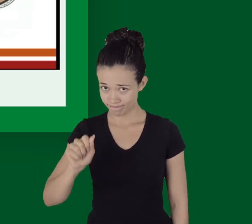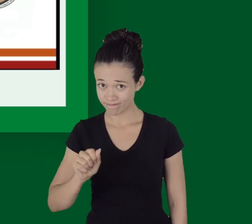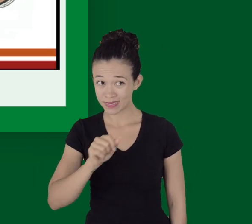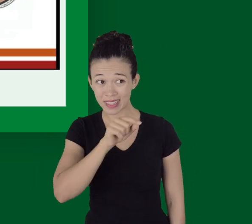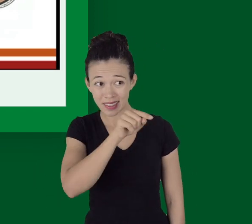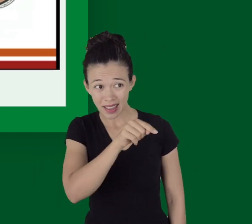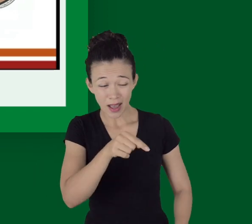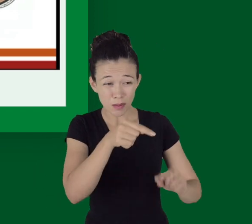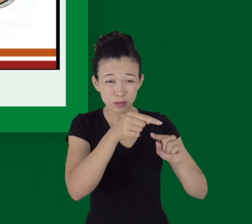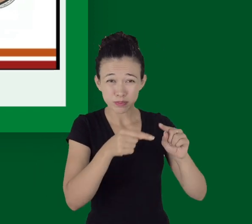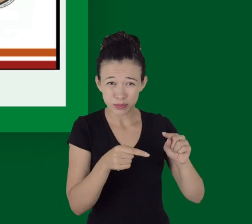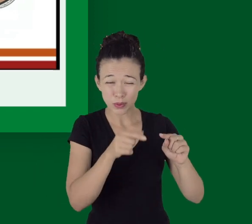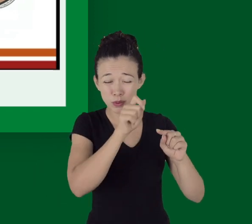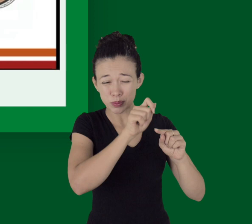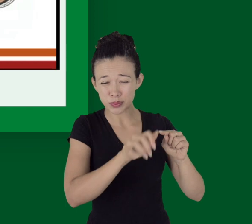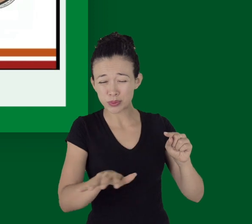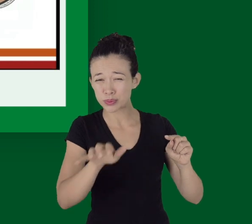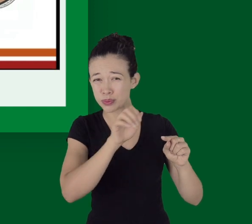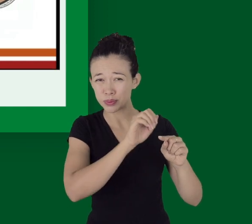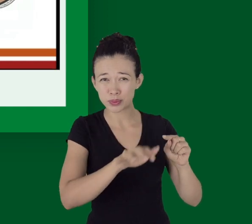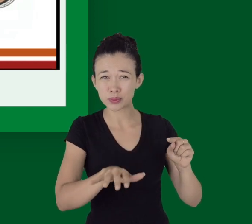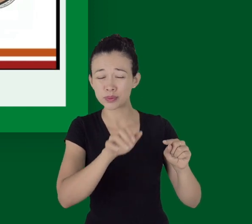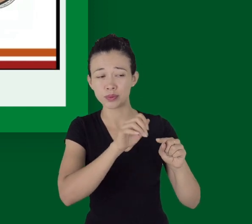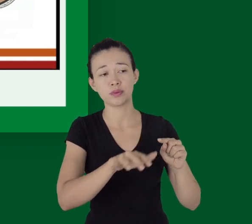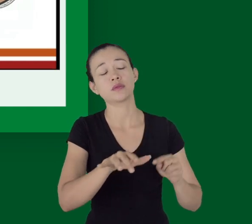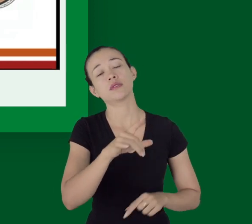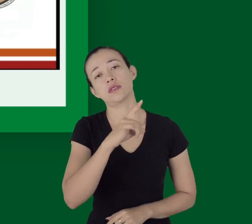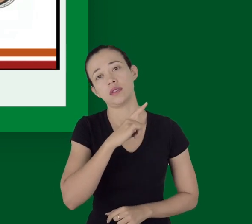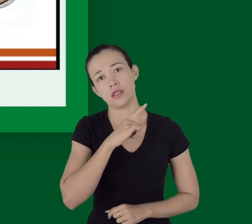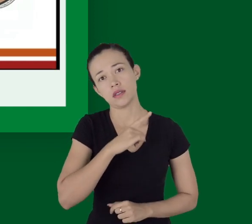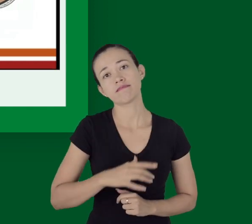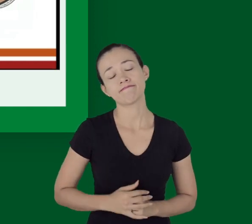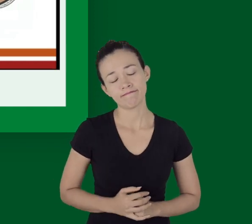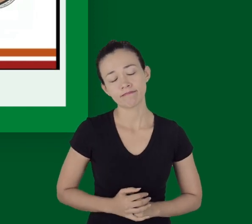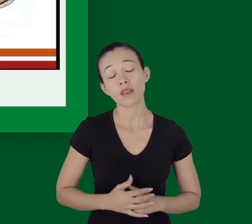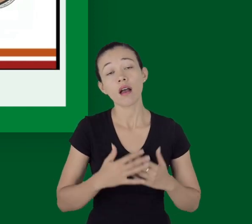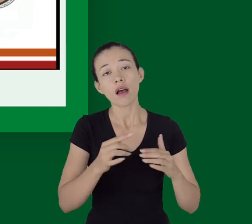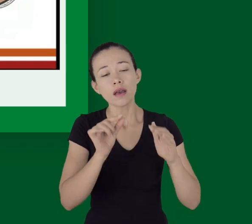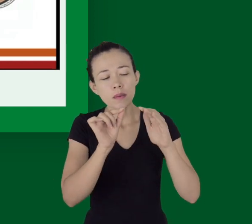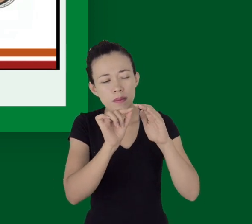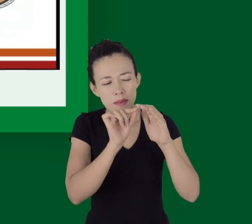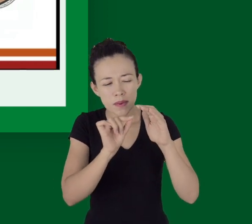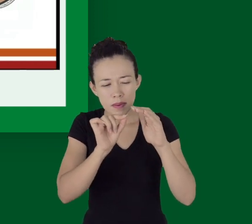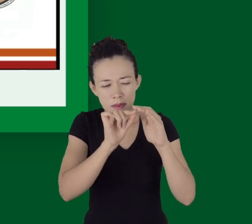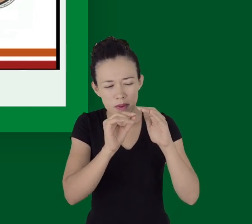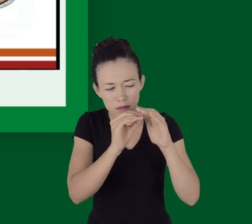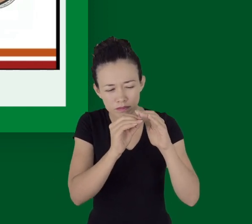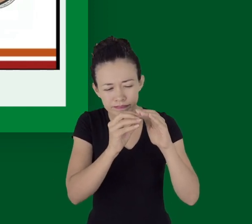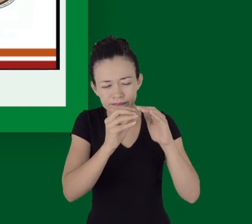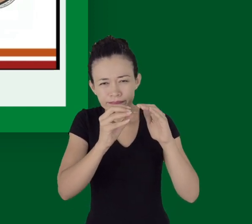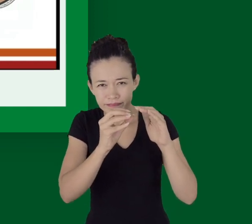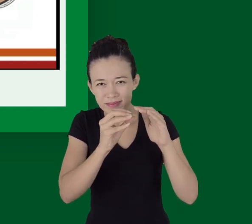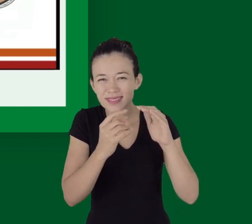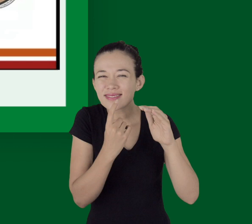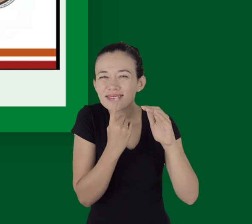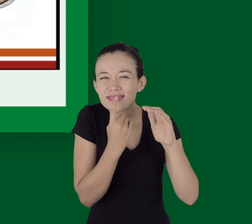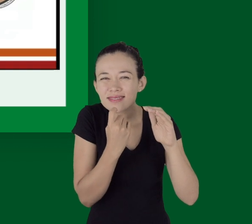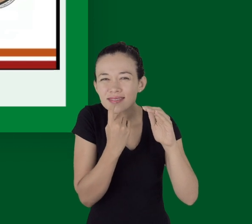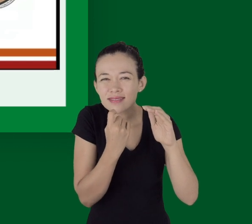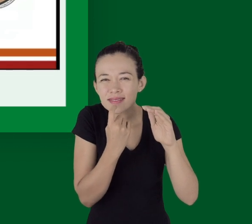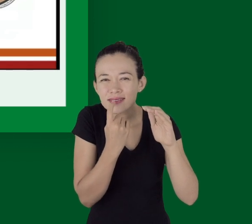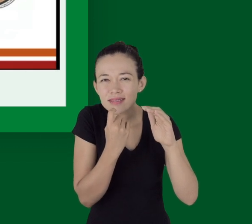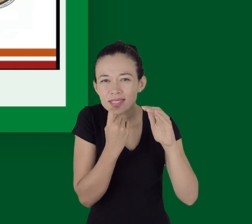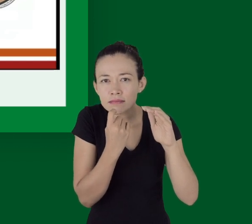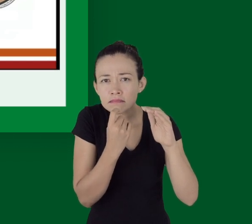que ocorre muito com esses hematomas epidurais. Então, o que pode ocorrer? Tem a formação de hematoma pequeno, e clinicamente